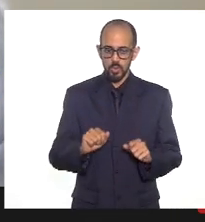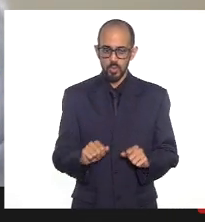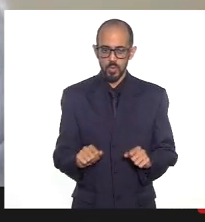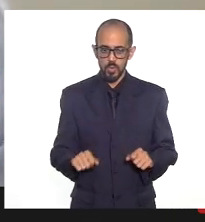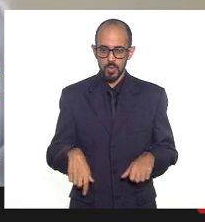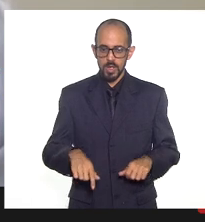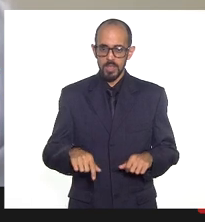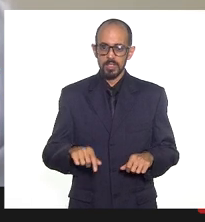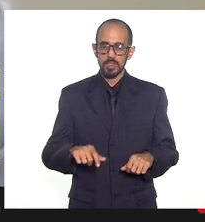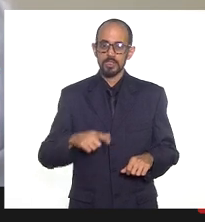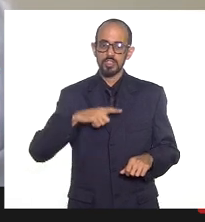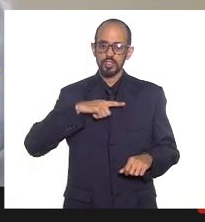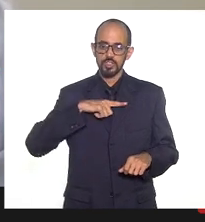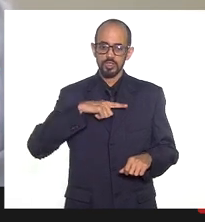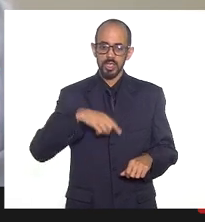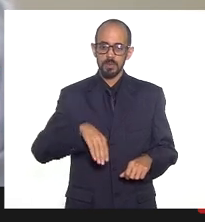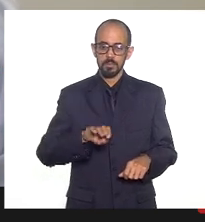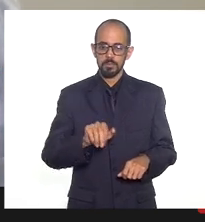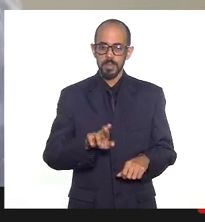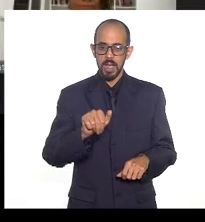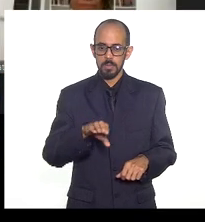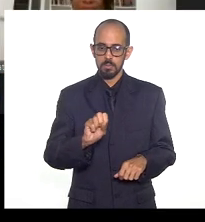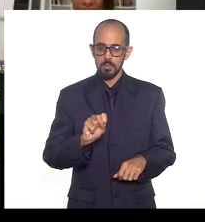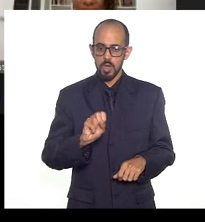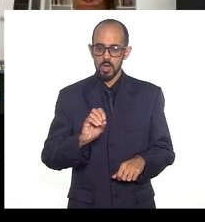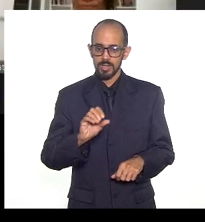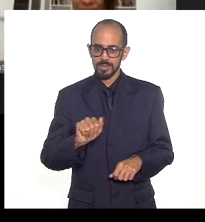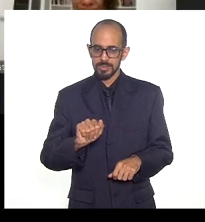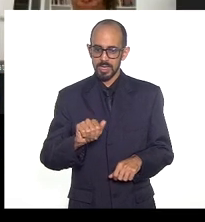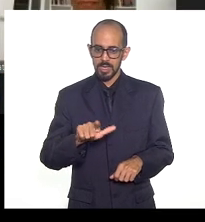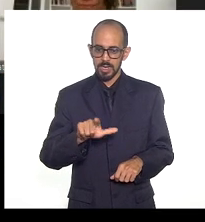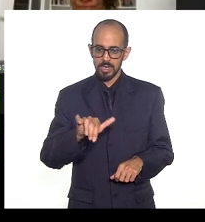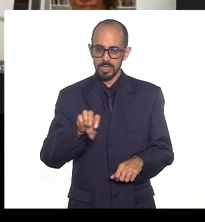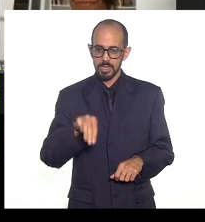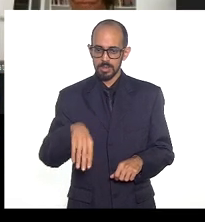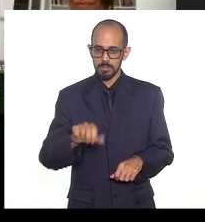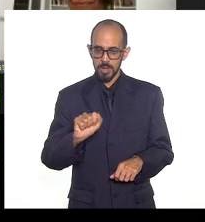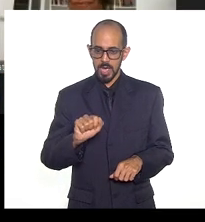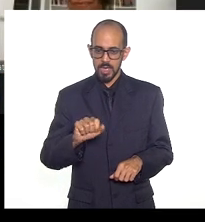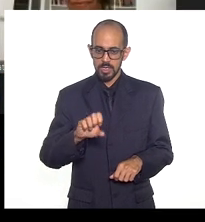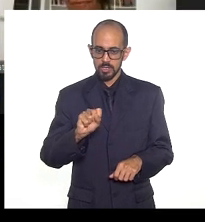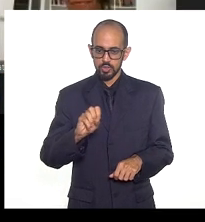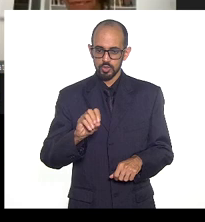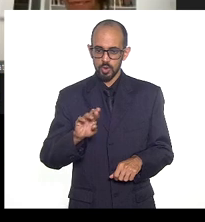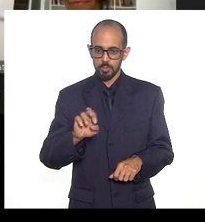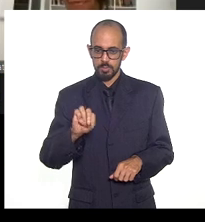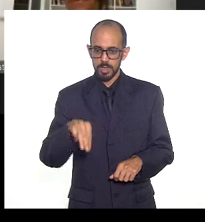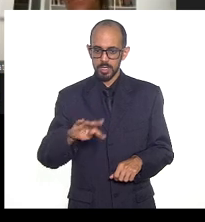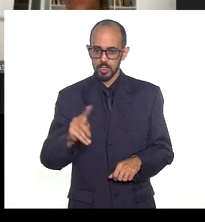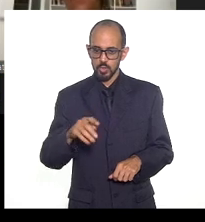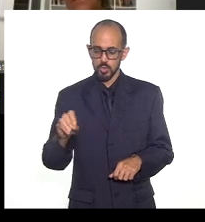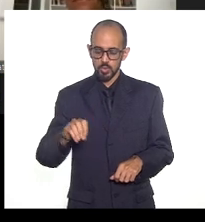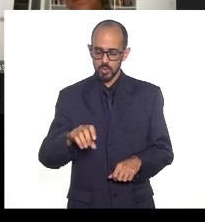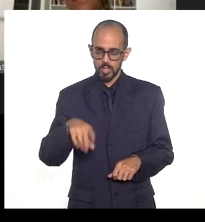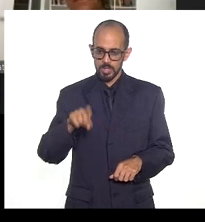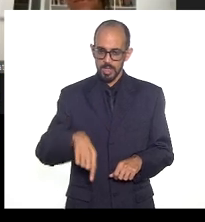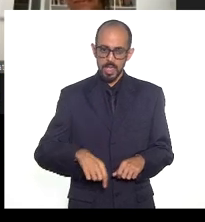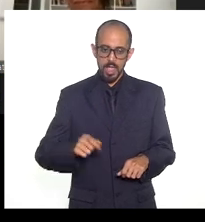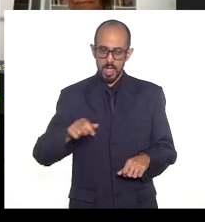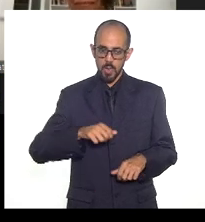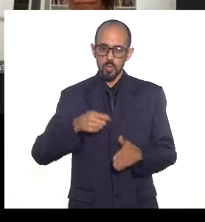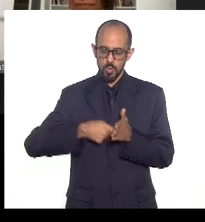de ninguém mais, ninguém menos que Barbosa Lima Sobrinho. Portanto, saudações aí. Nosso grande Barbosa Lima Sobrinho.